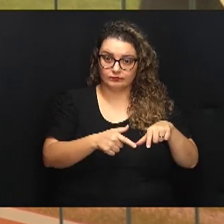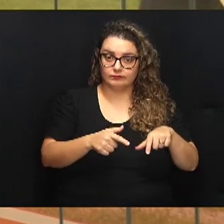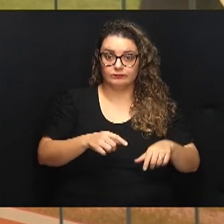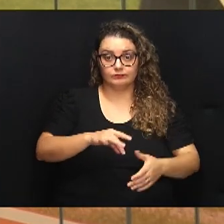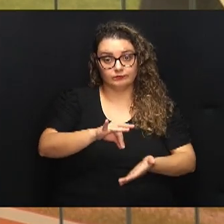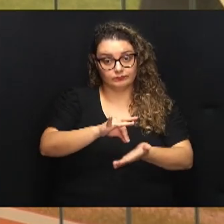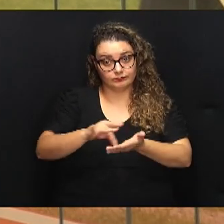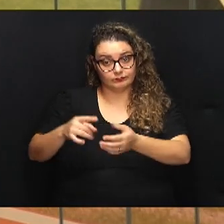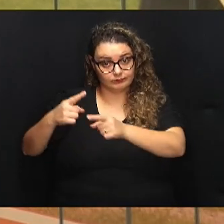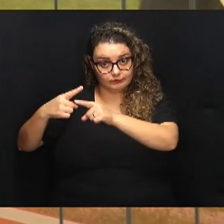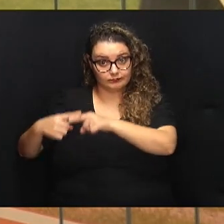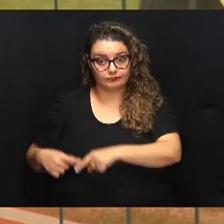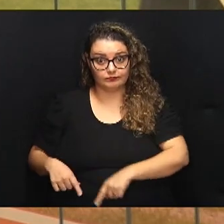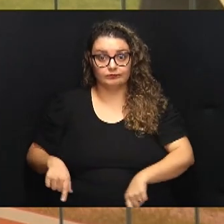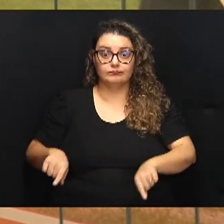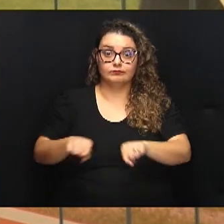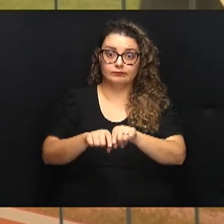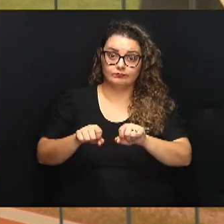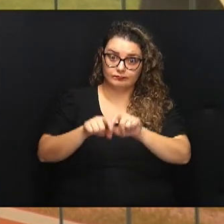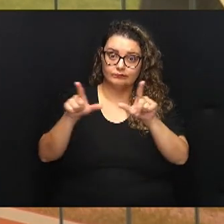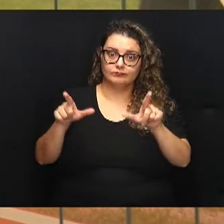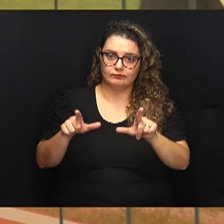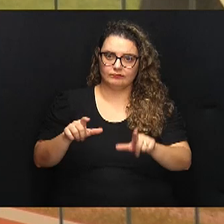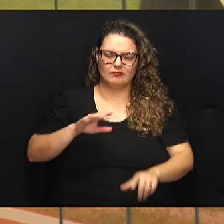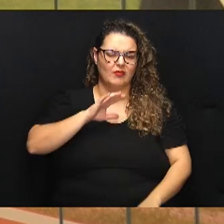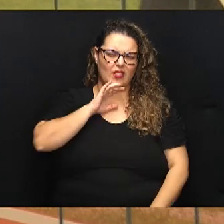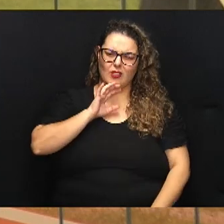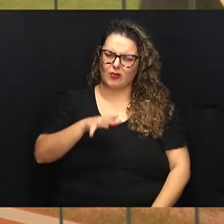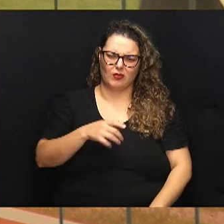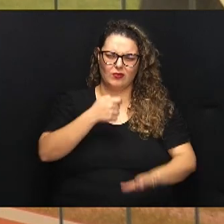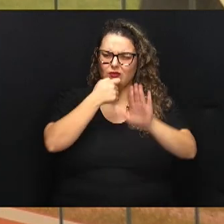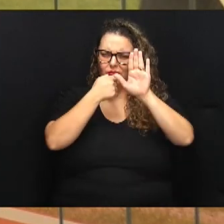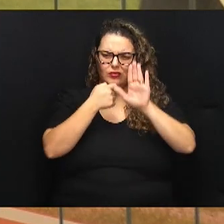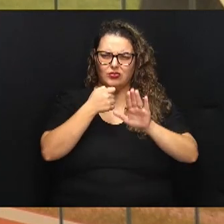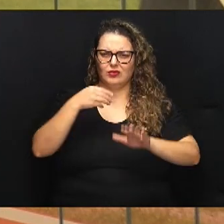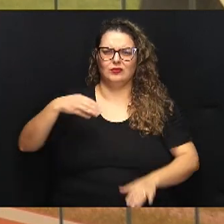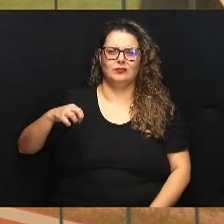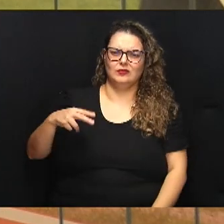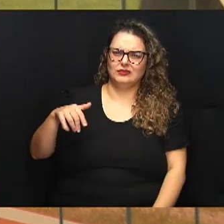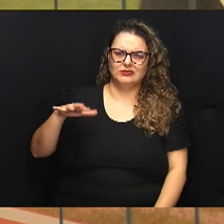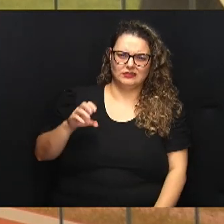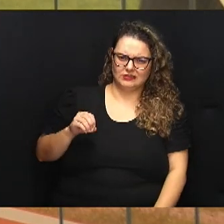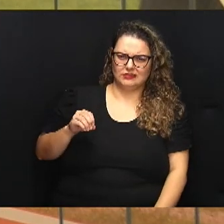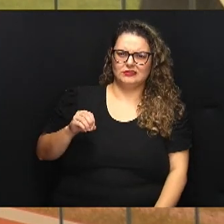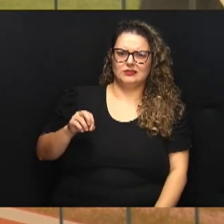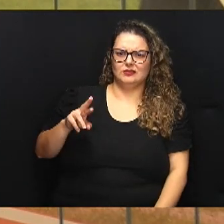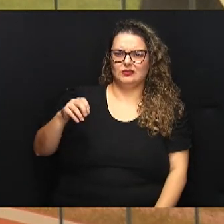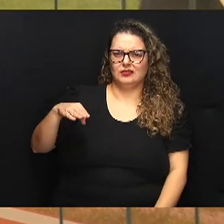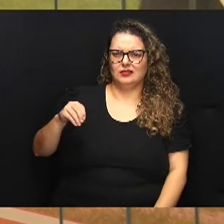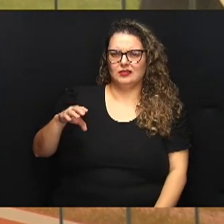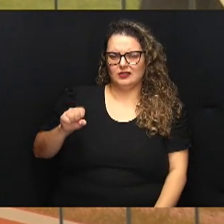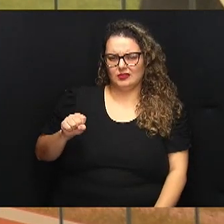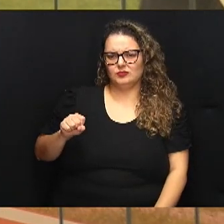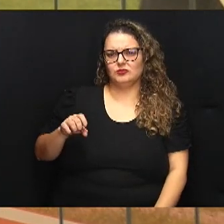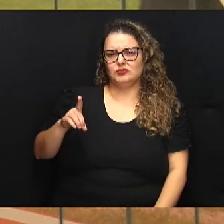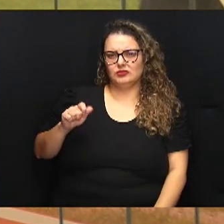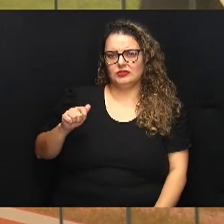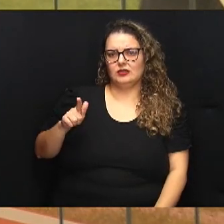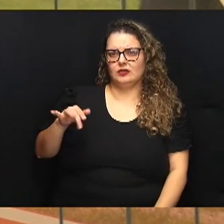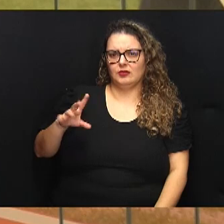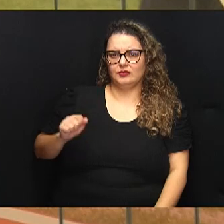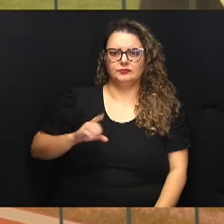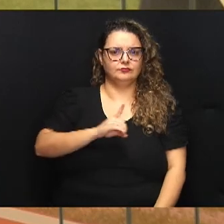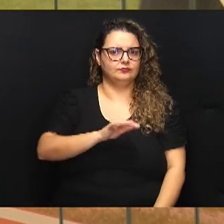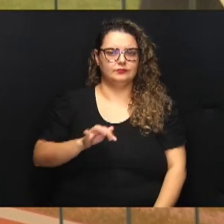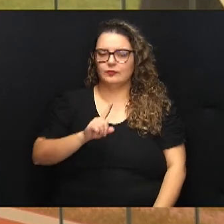E precisamos destacar também a péssima arbitragem do Marcelo Rudá Neves Ramos da Costa, do Distrito Federal, que